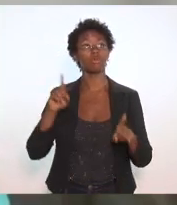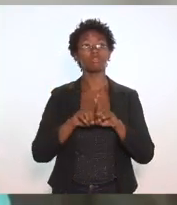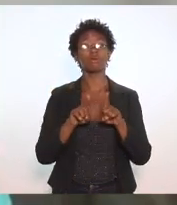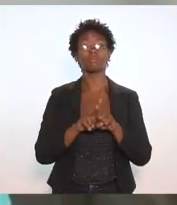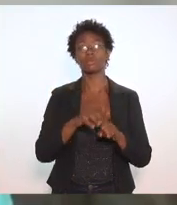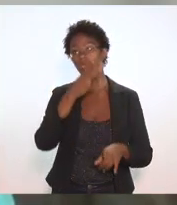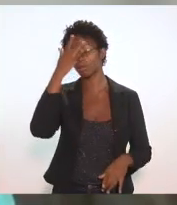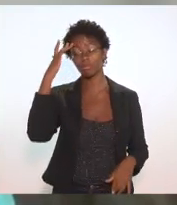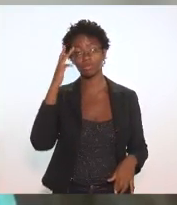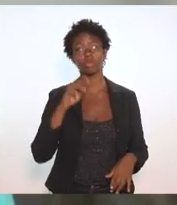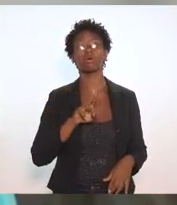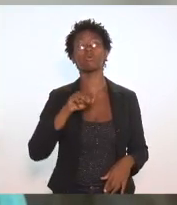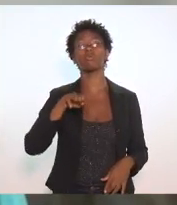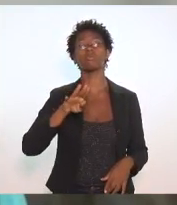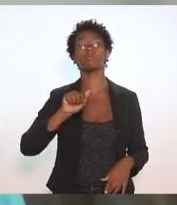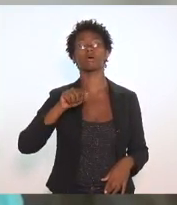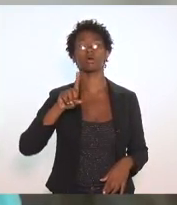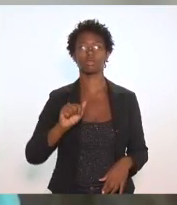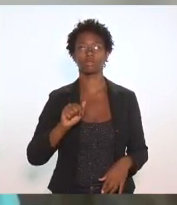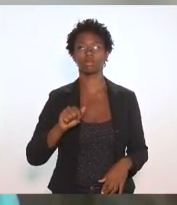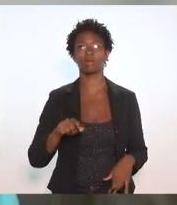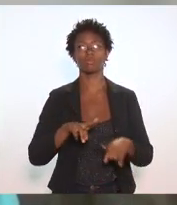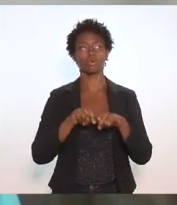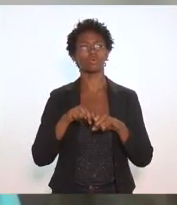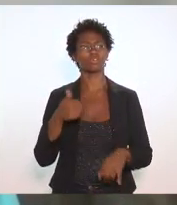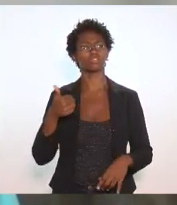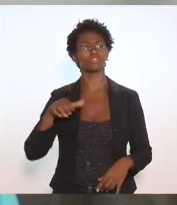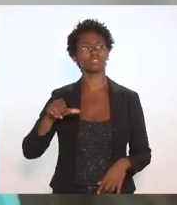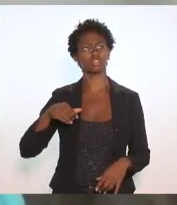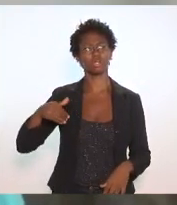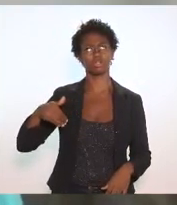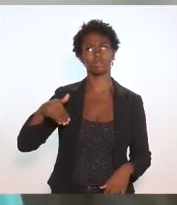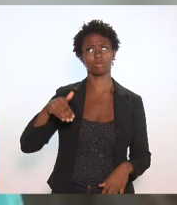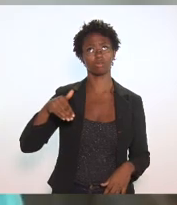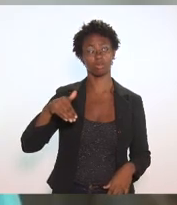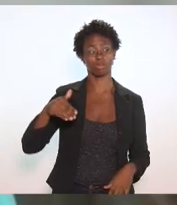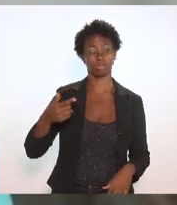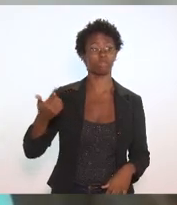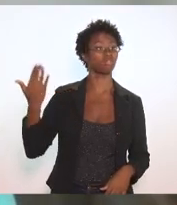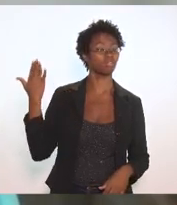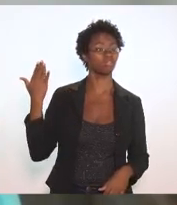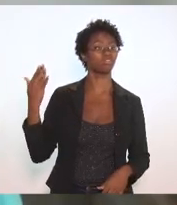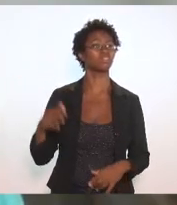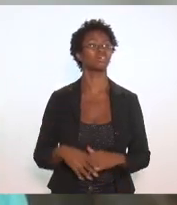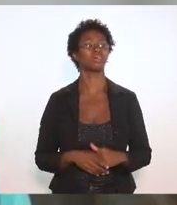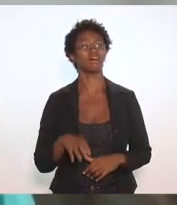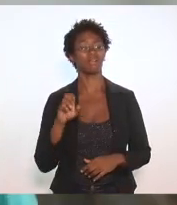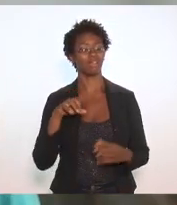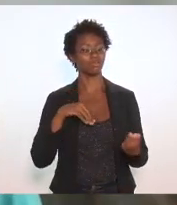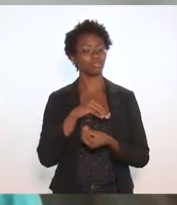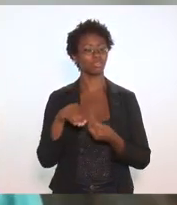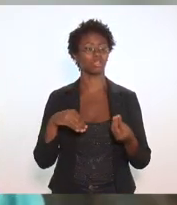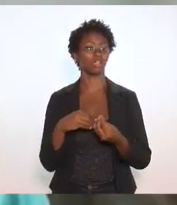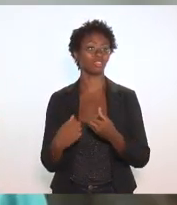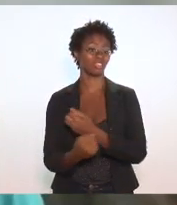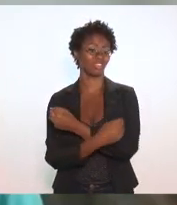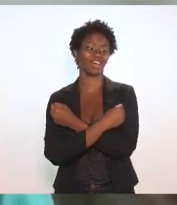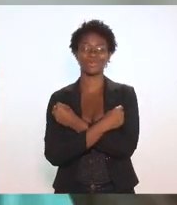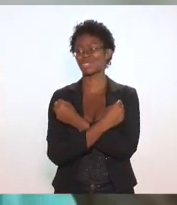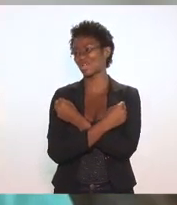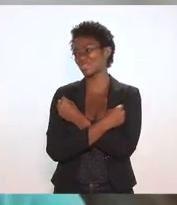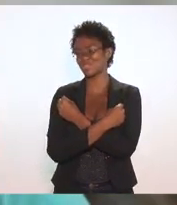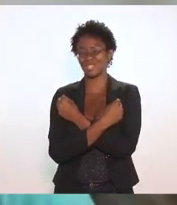José, que comemoramos agora no dia 19, próximo passado, é sincretizado como o Xangô, né?